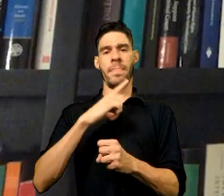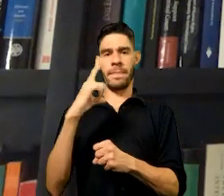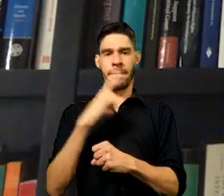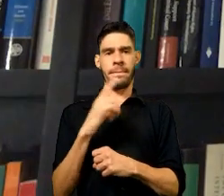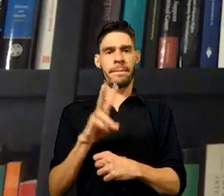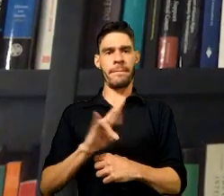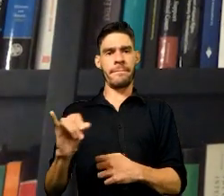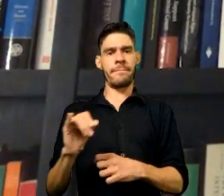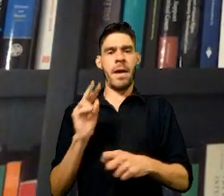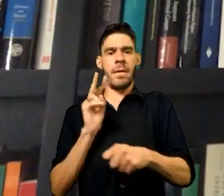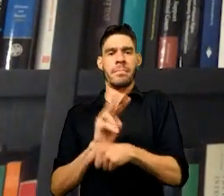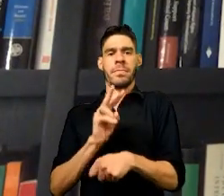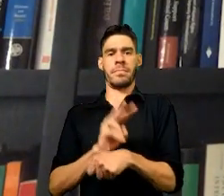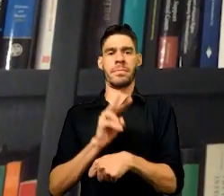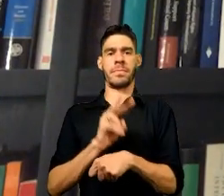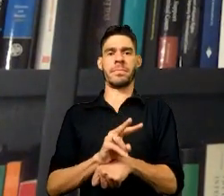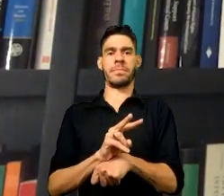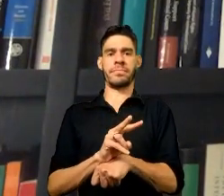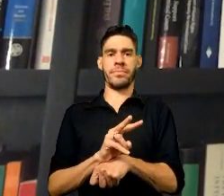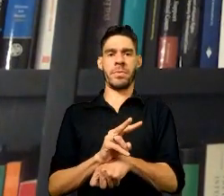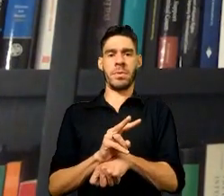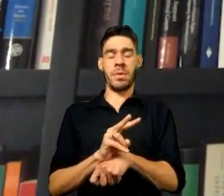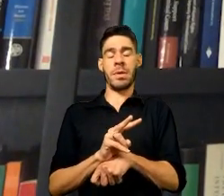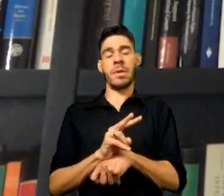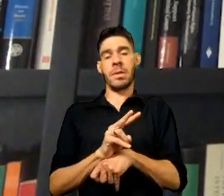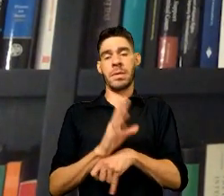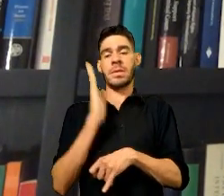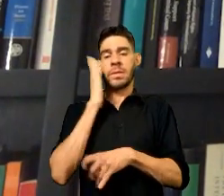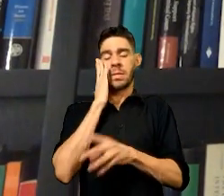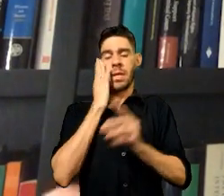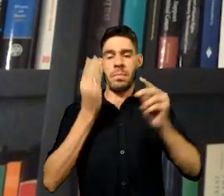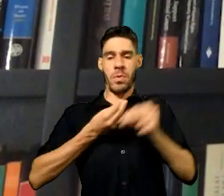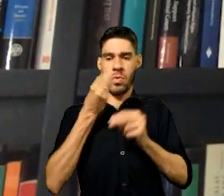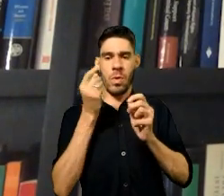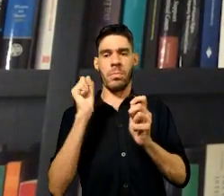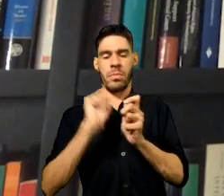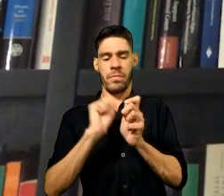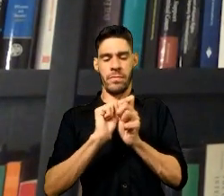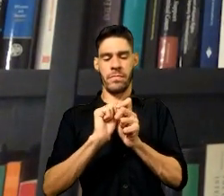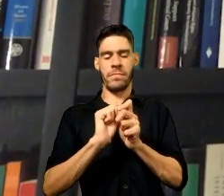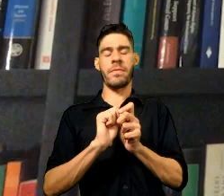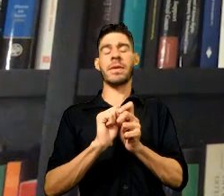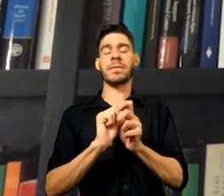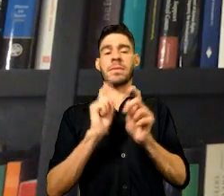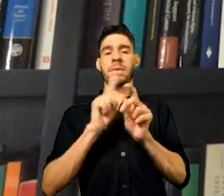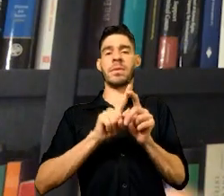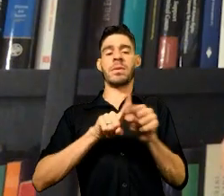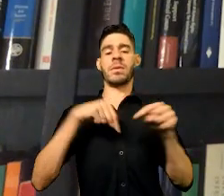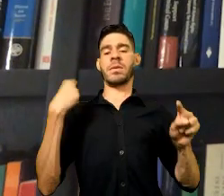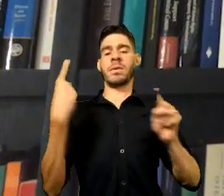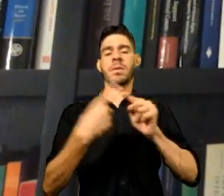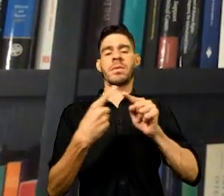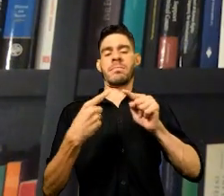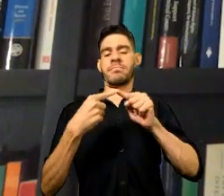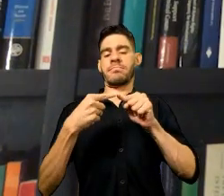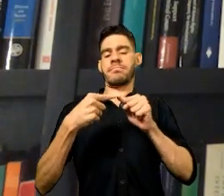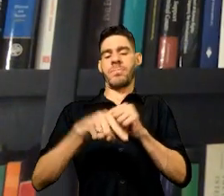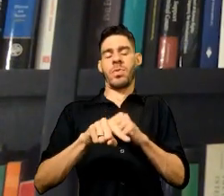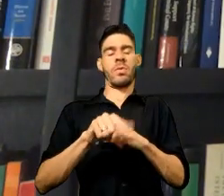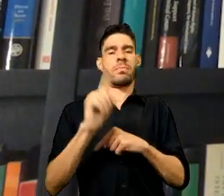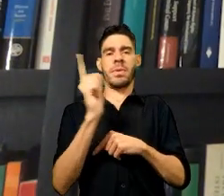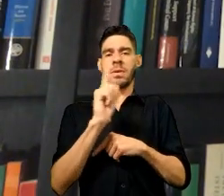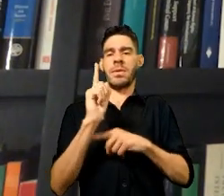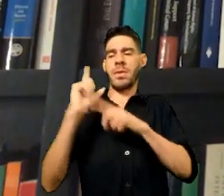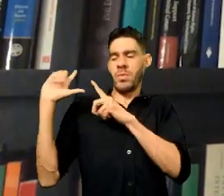garantias que serão preservadas, muito embora a forma de realização deste ato não seja